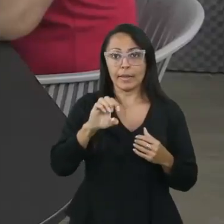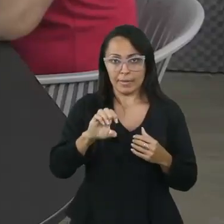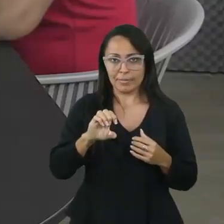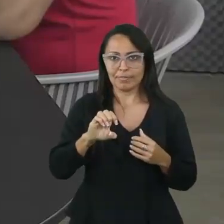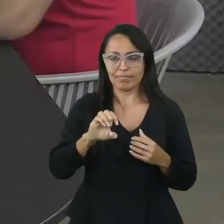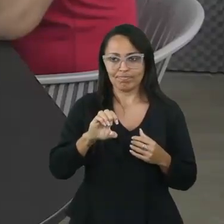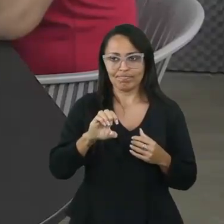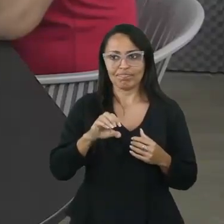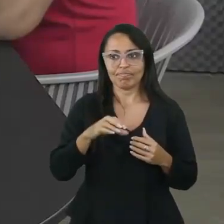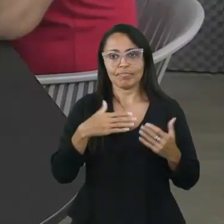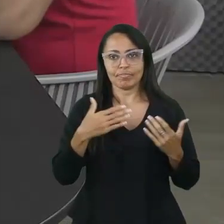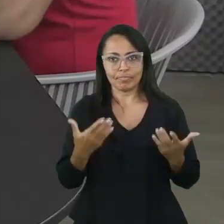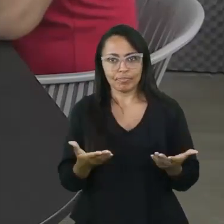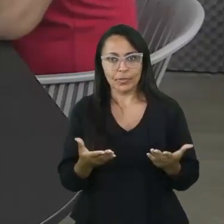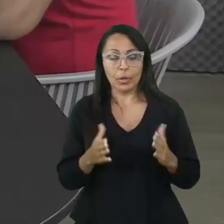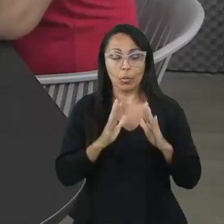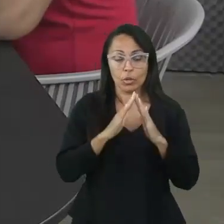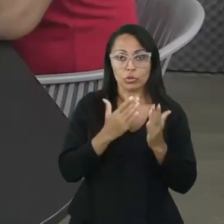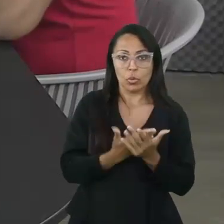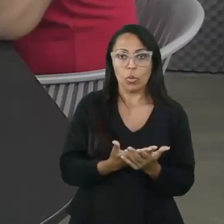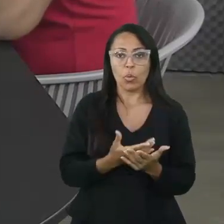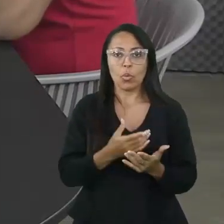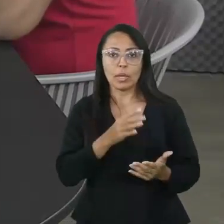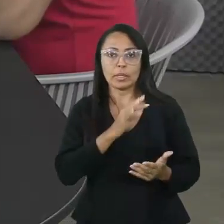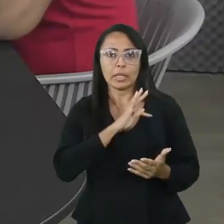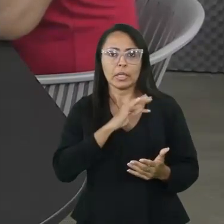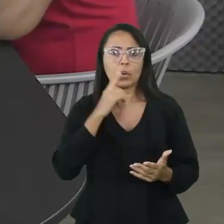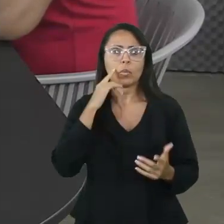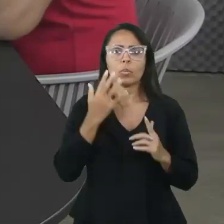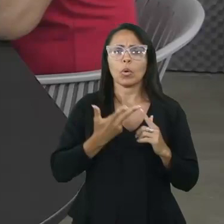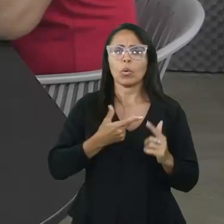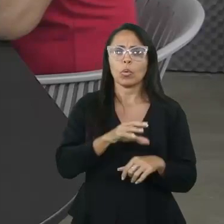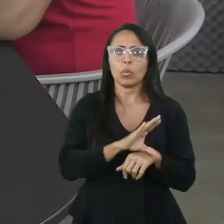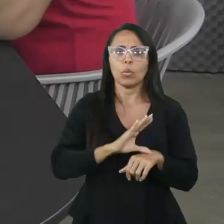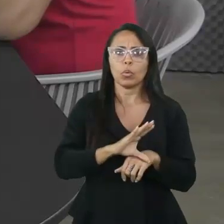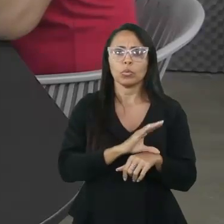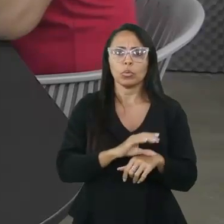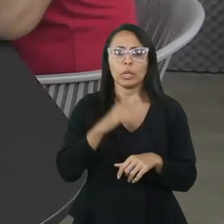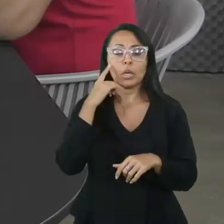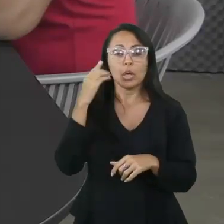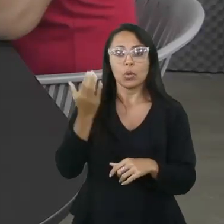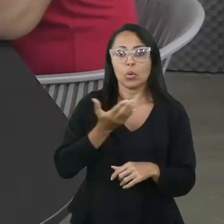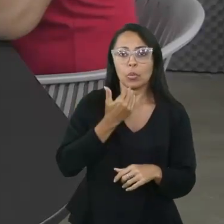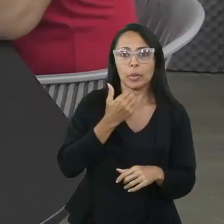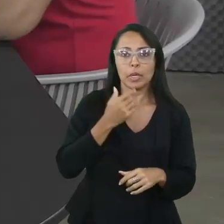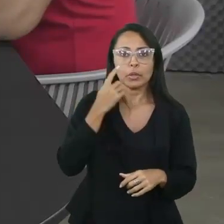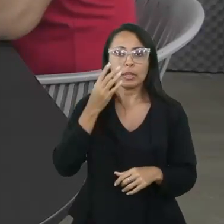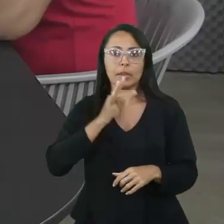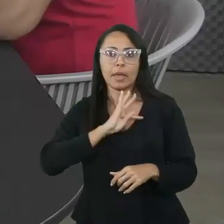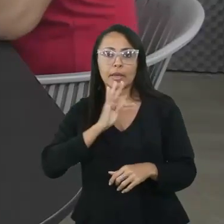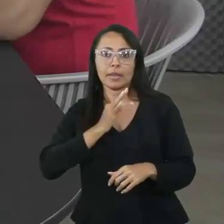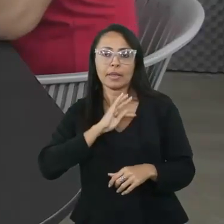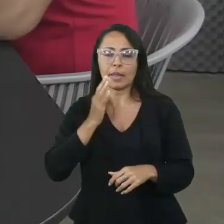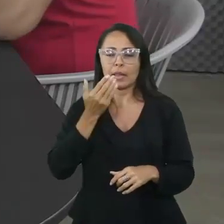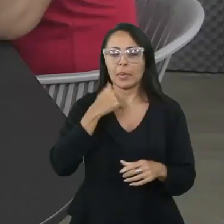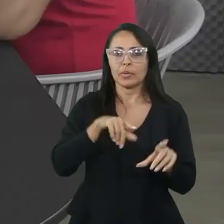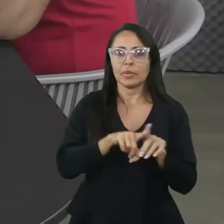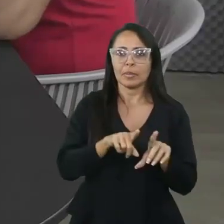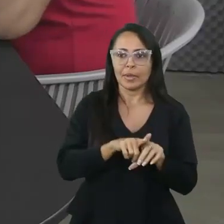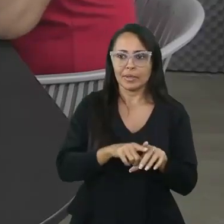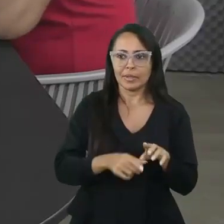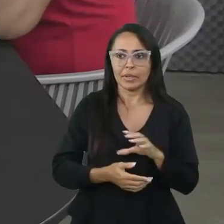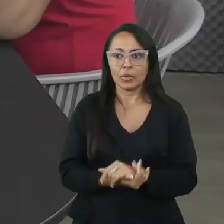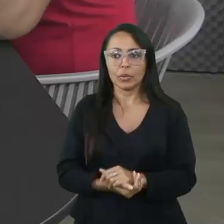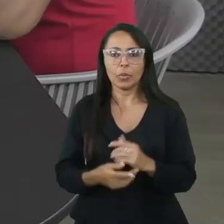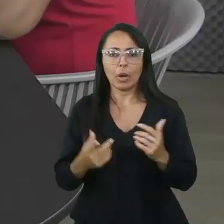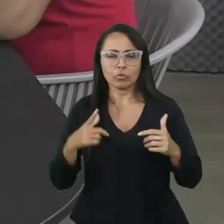não é? E uma escola técnica de que cursos, Daniel? Curso de gastronomia e técnico em alimentos também. O que eu acho